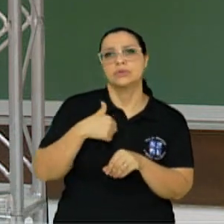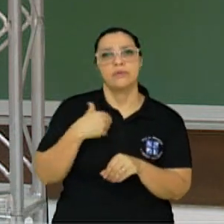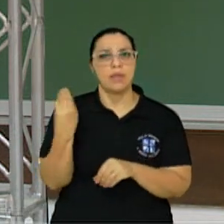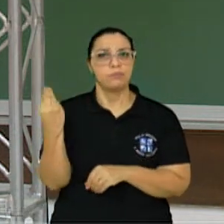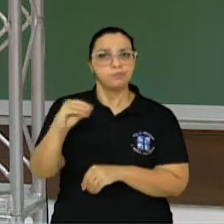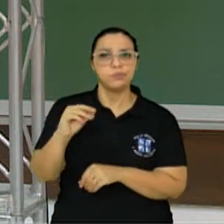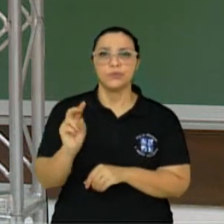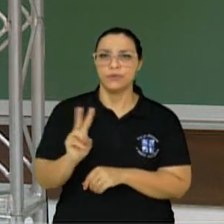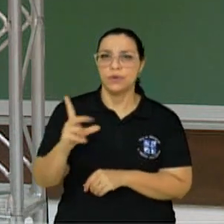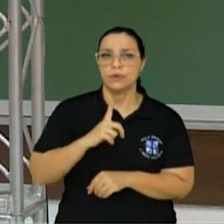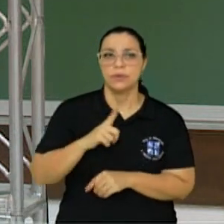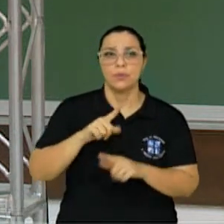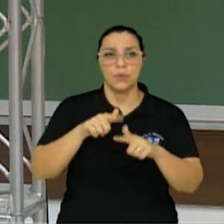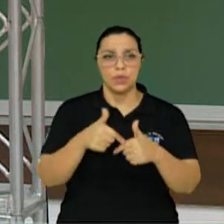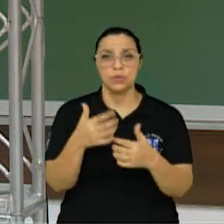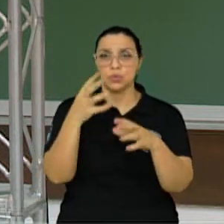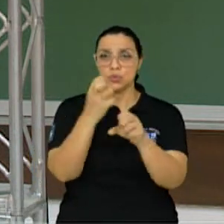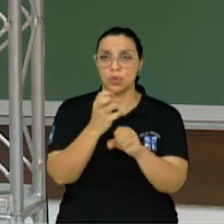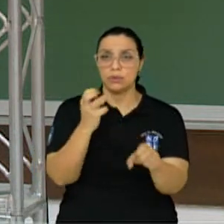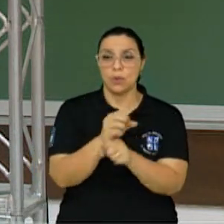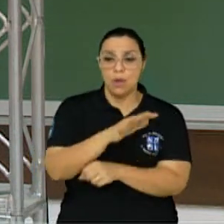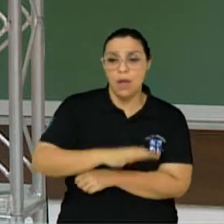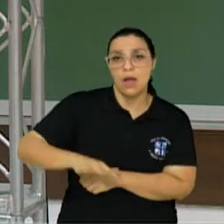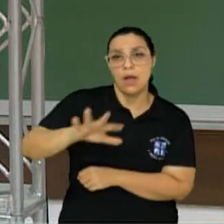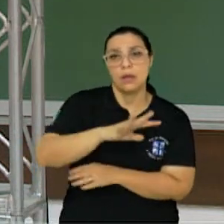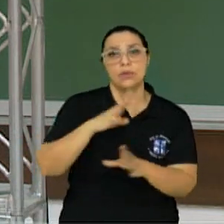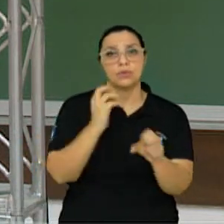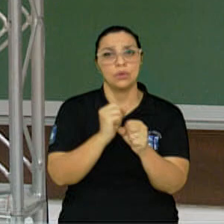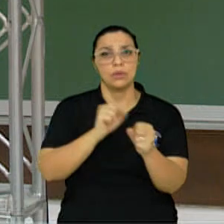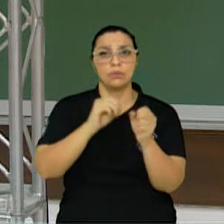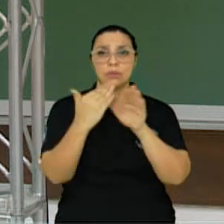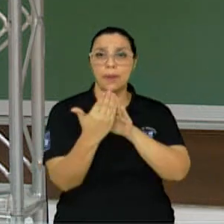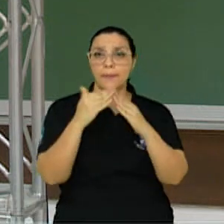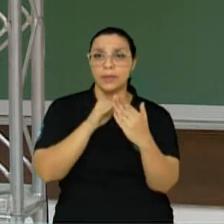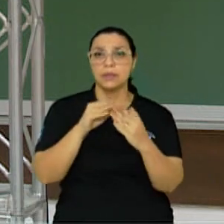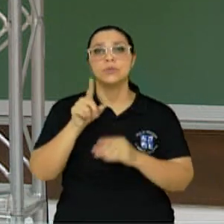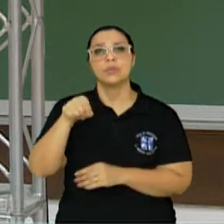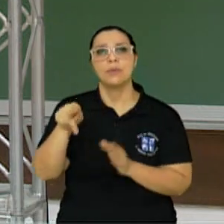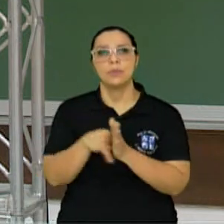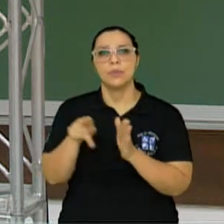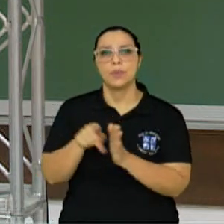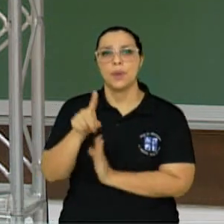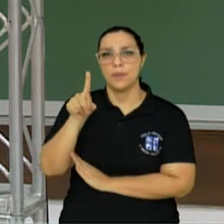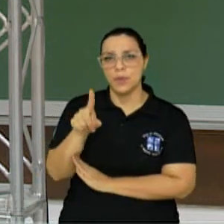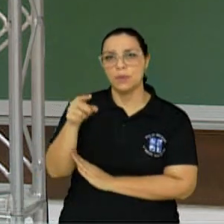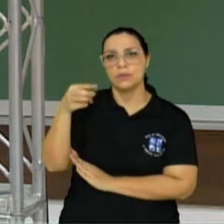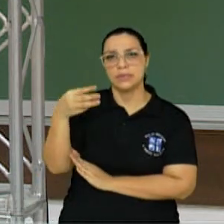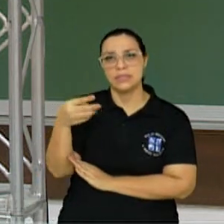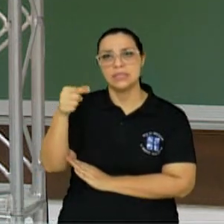vocês. Então, somando a área da pirâmide, eu tenho que é